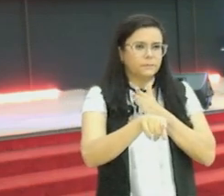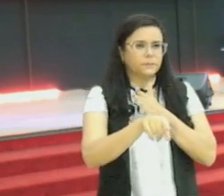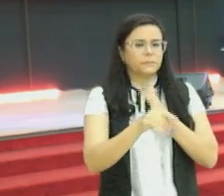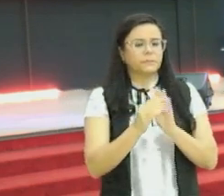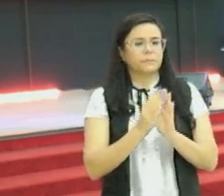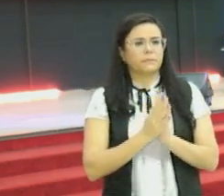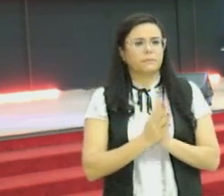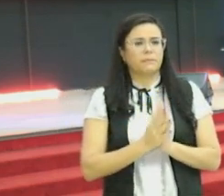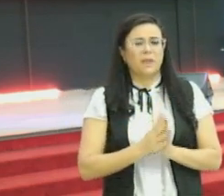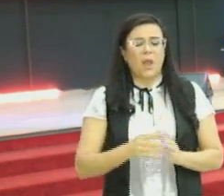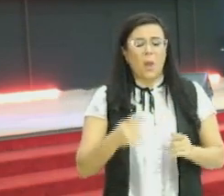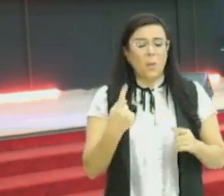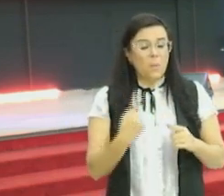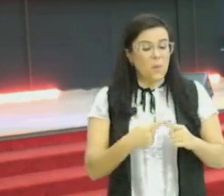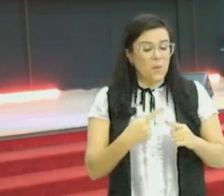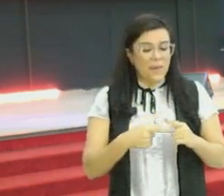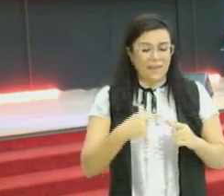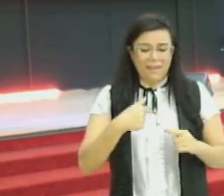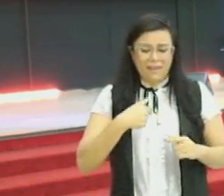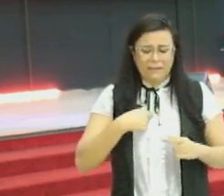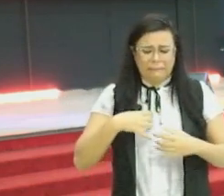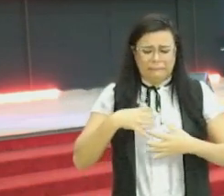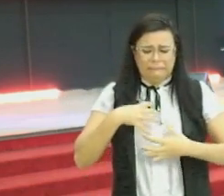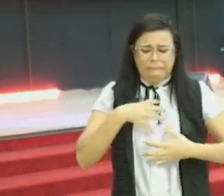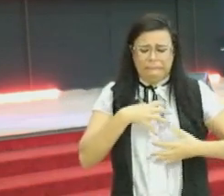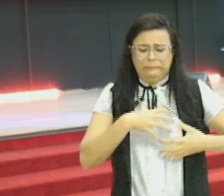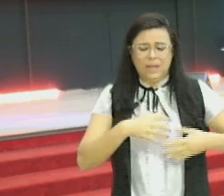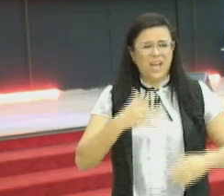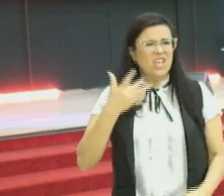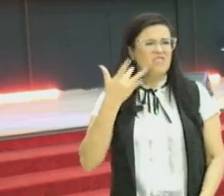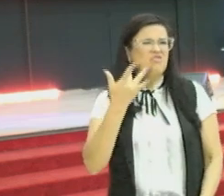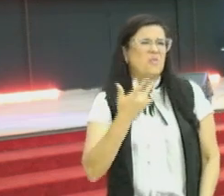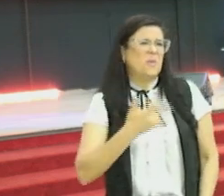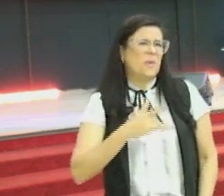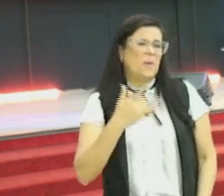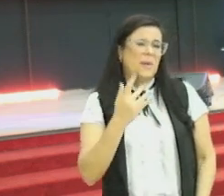Pastor, dói em mim, eu não consigo.